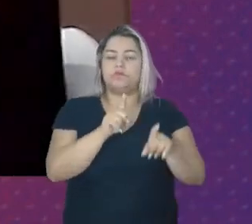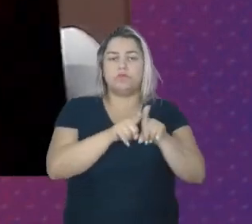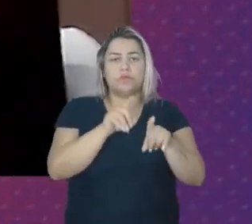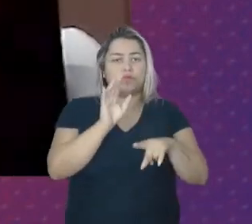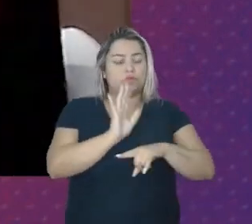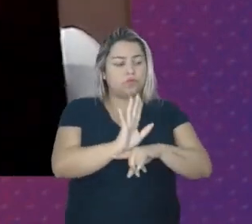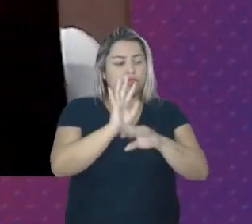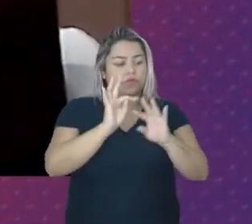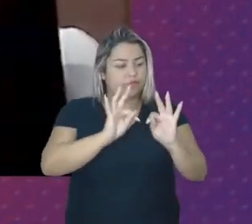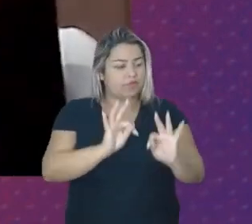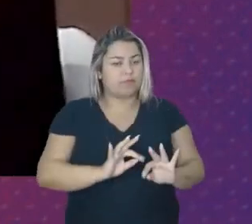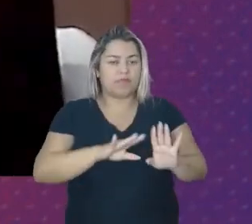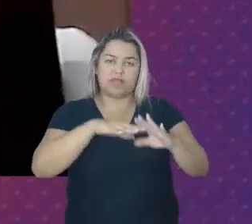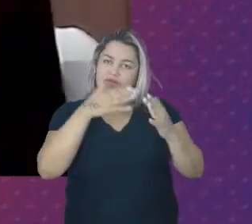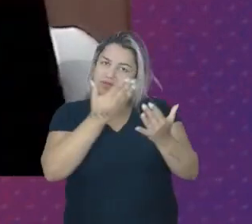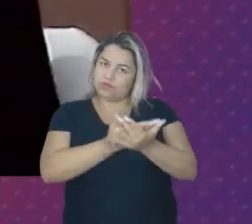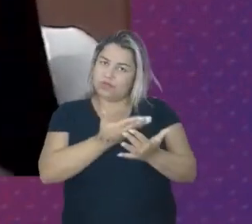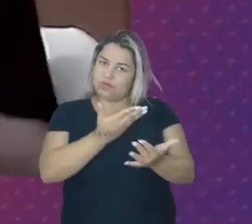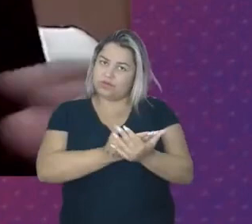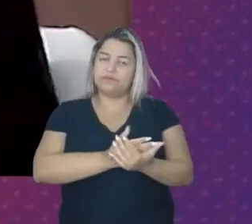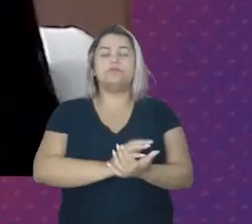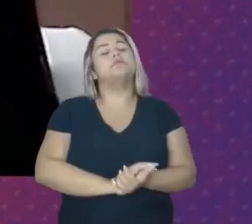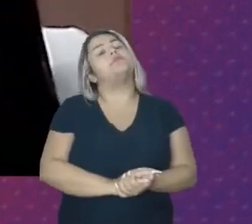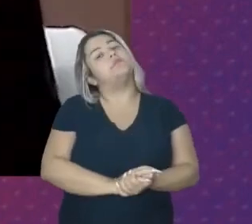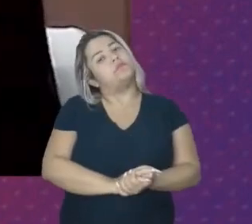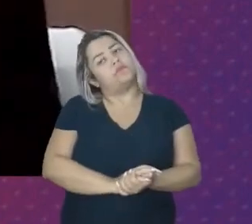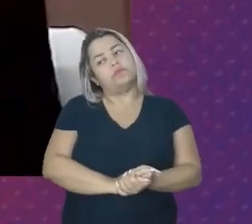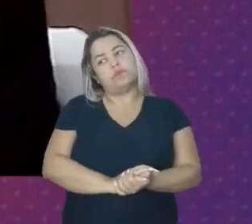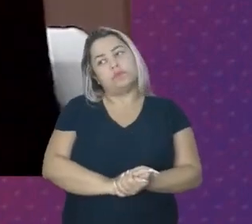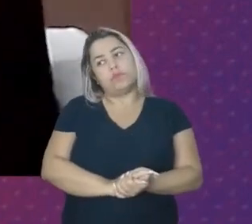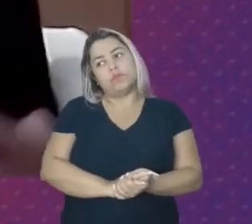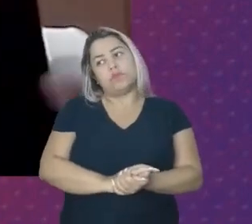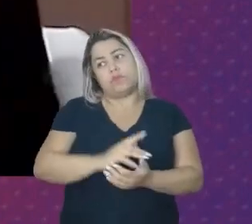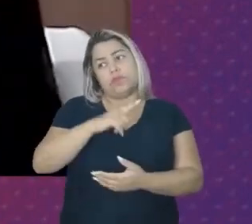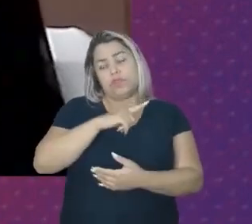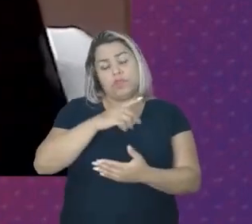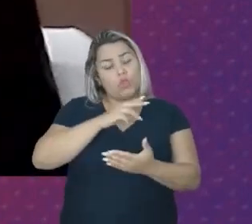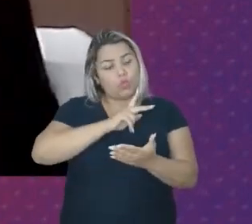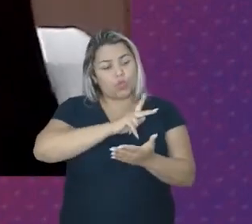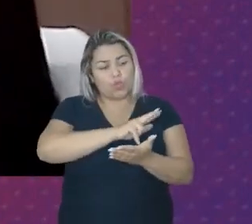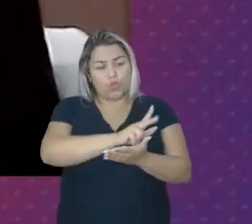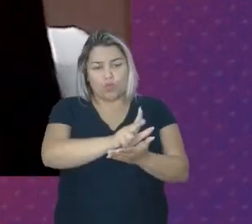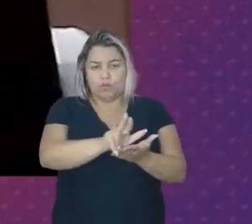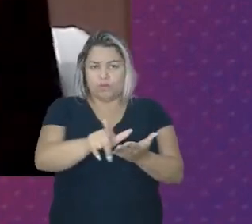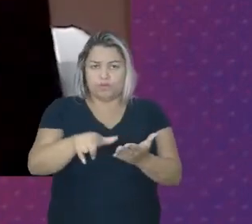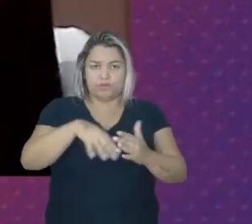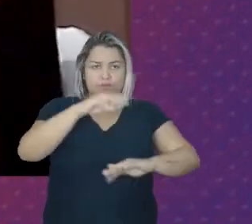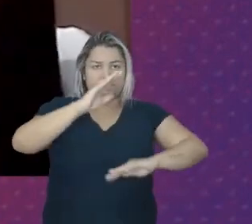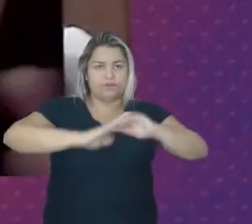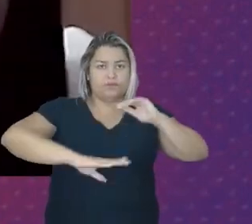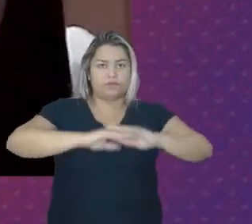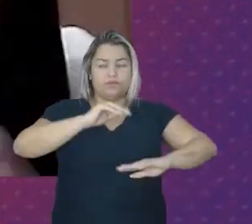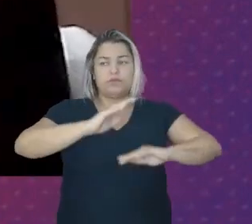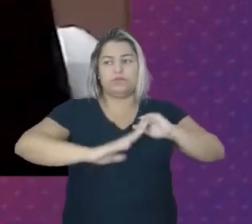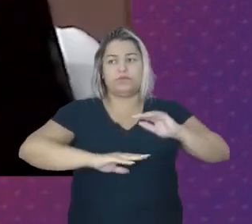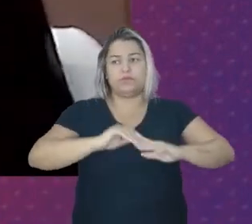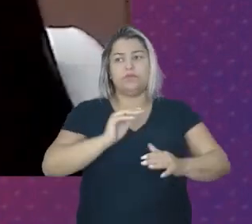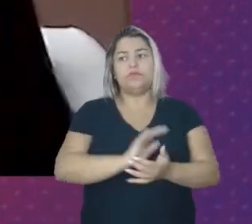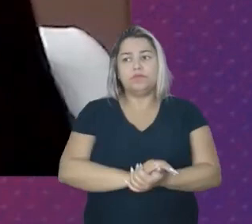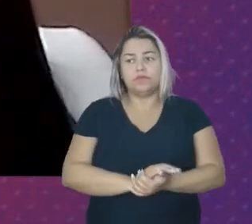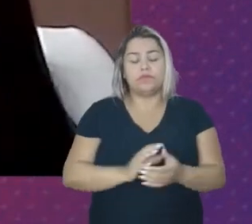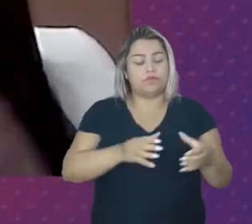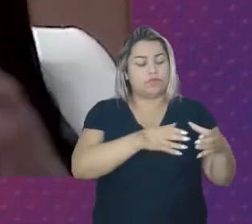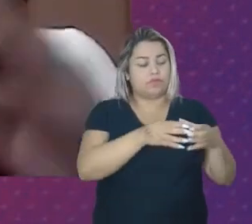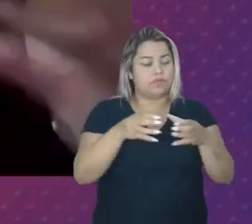assistentes técnicos nas escolas. Nós temos uma gama de profissionais e uma gama de